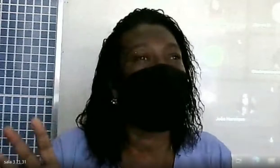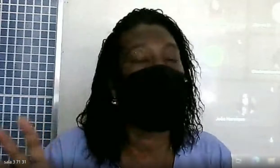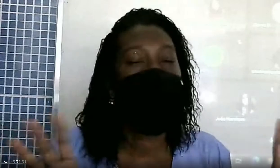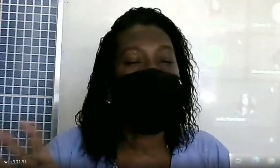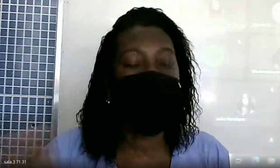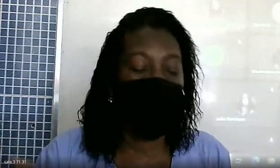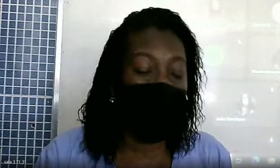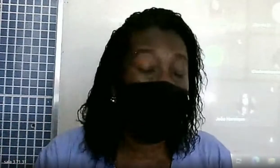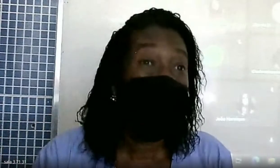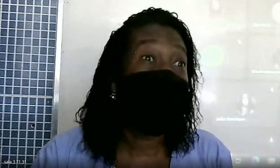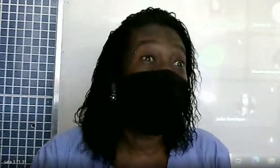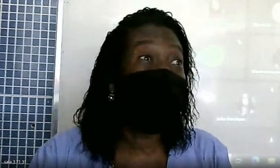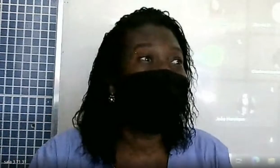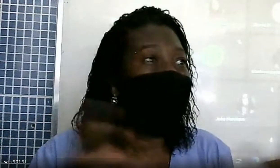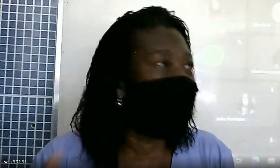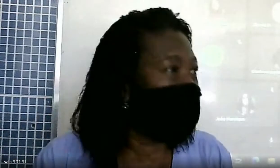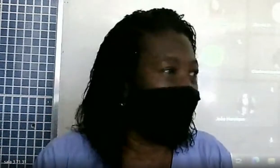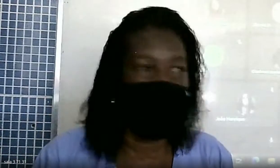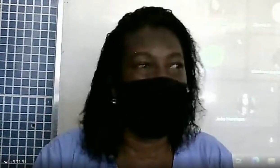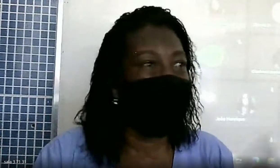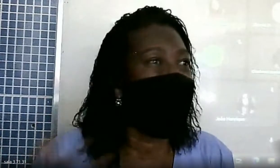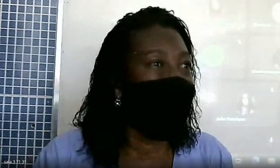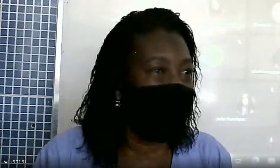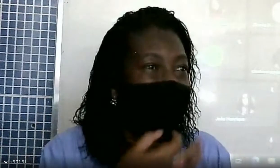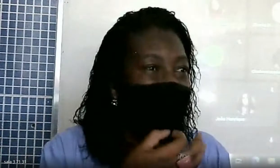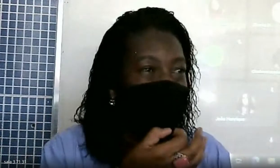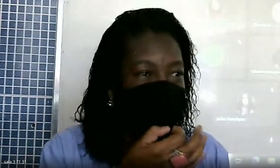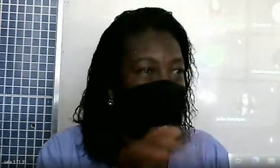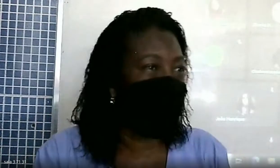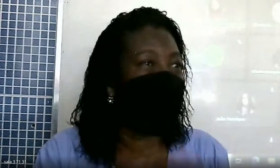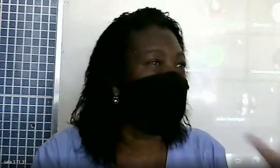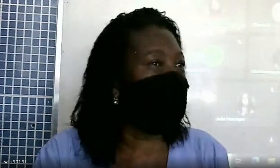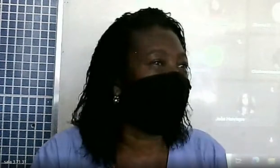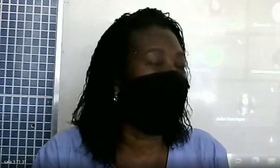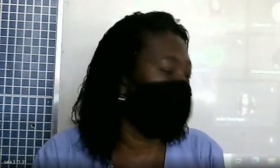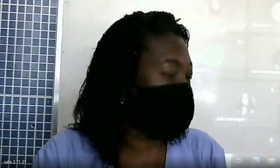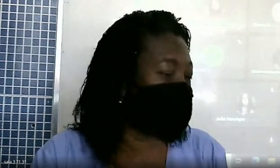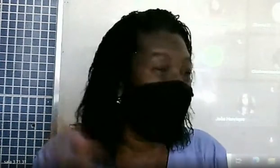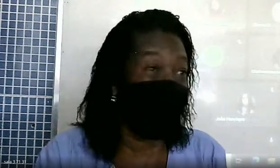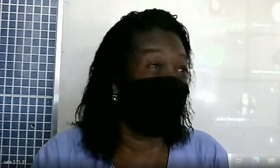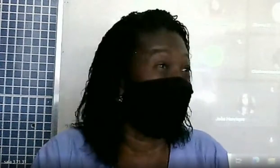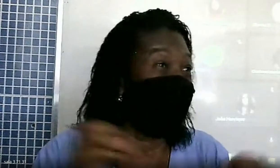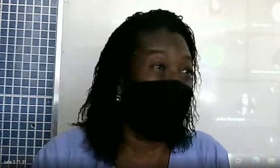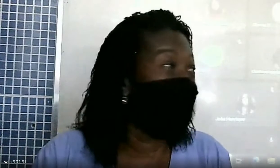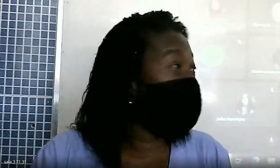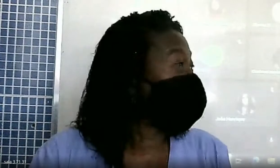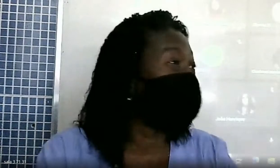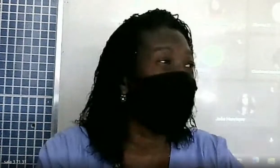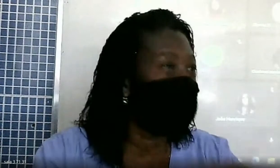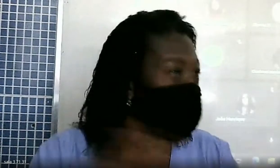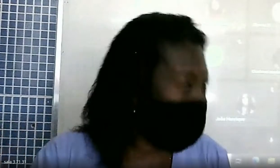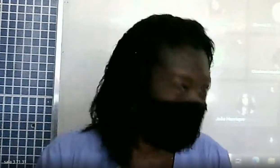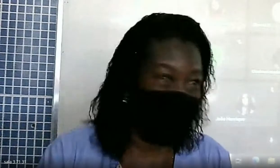sempre fez passinho, né? Então, a gente treinava em casa, a gente ensaiava em casa. A gente, no grupo da igreja, a gente ensaiava. A gente chegava lá, a